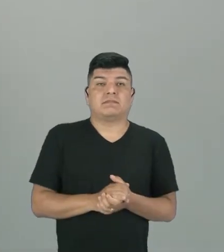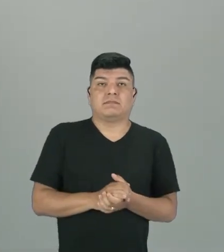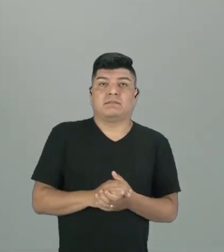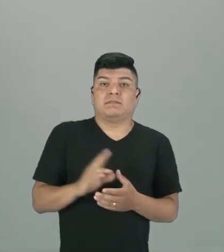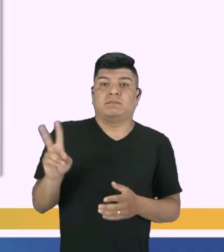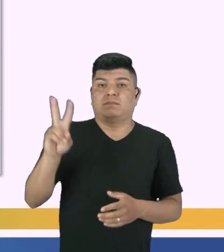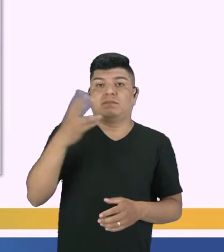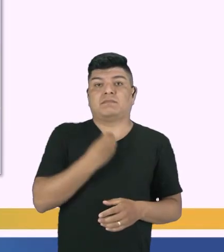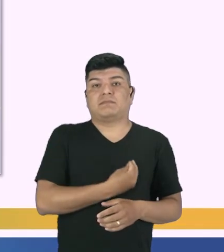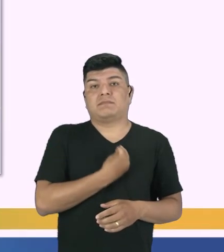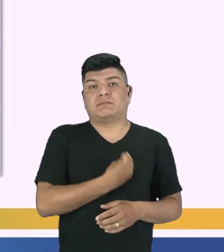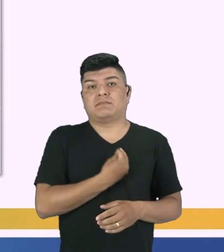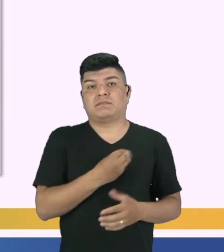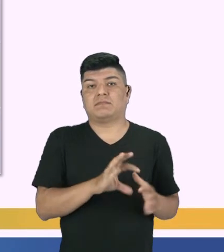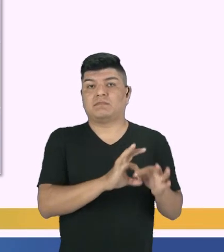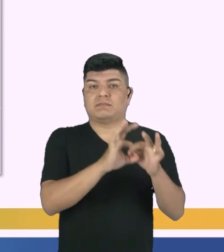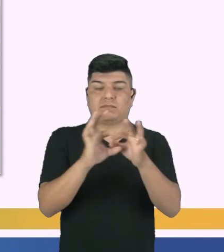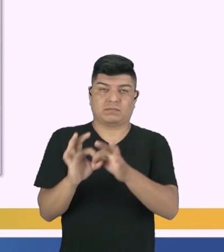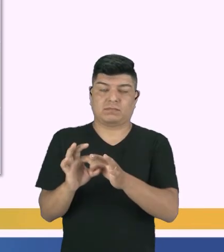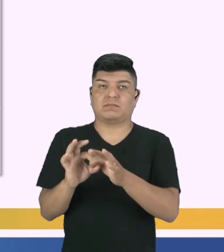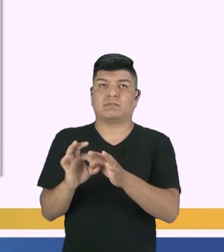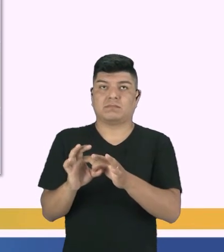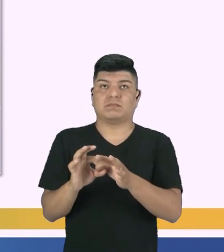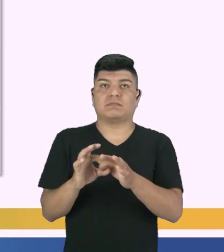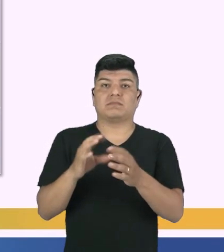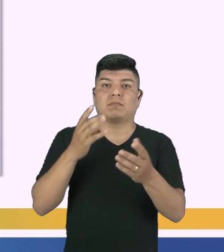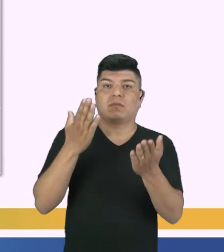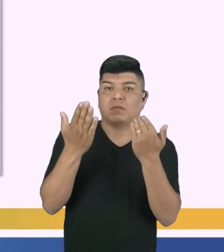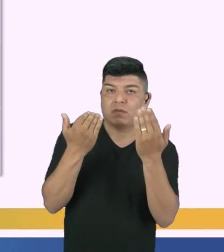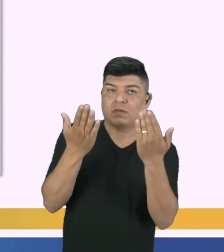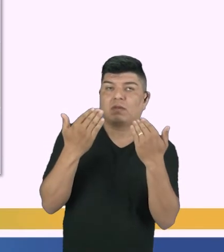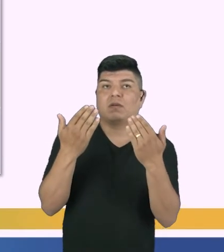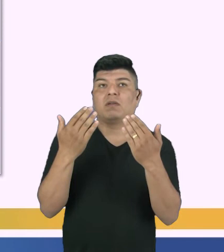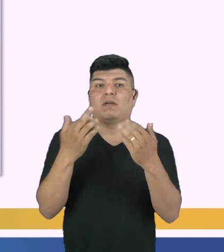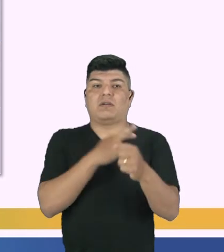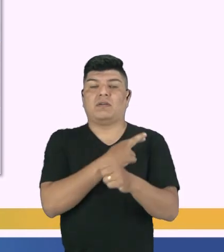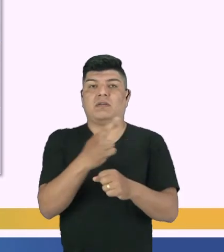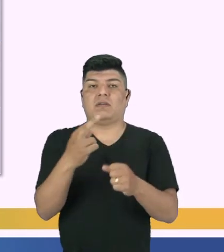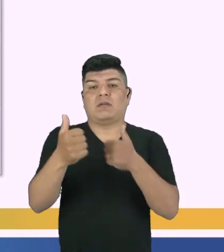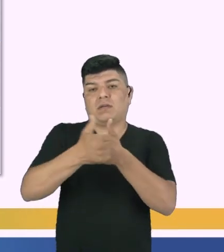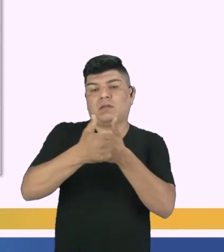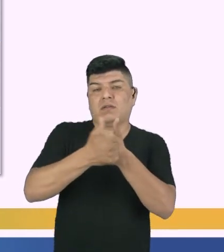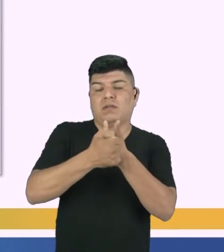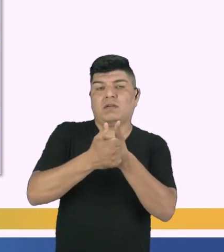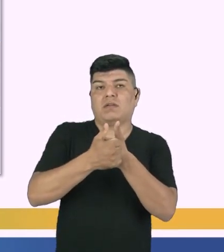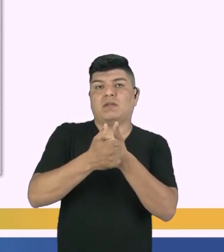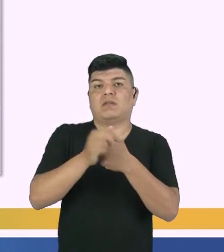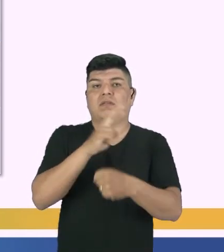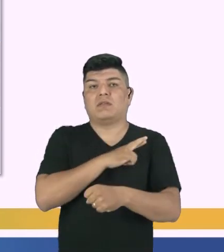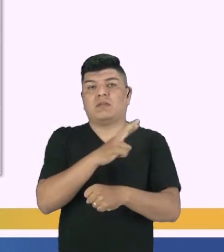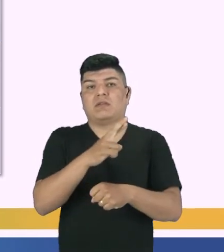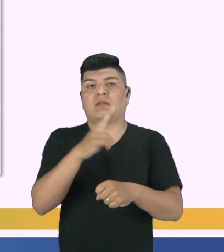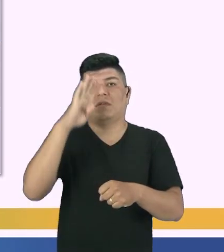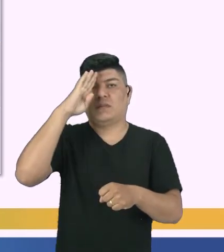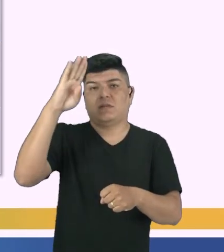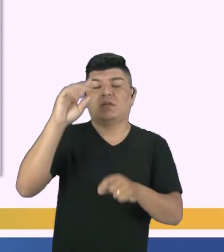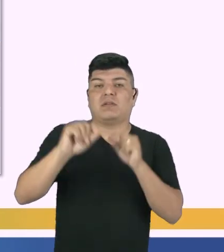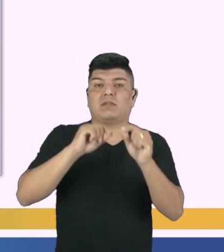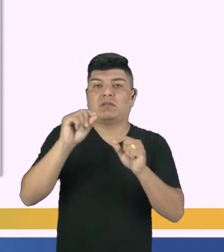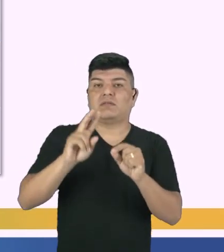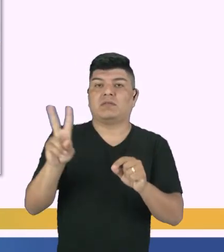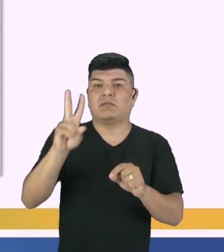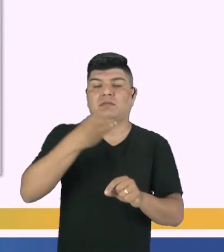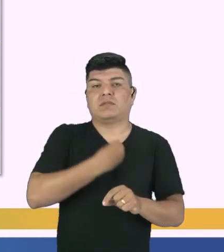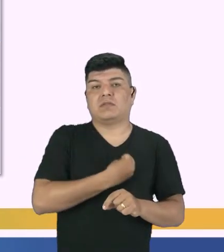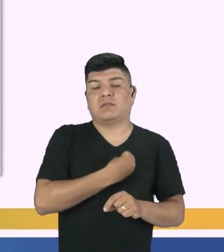valorização da vida no contexto das religiões. Diálogo interreligioso, a aproximação das religiões, é um princípio de valorização da